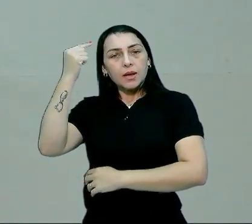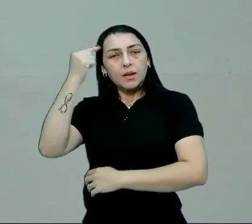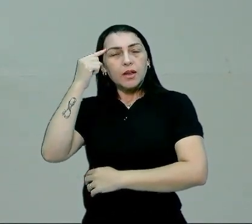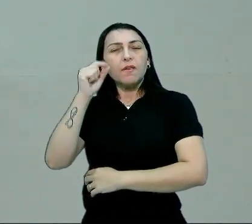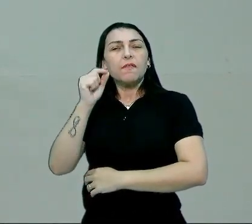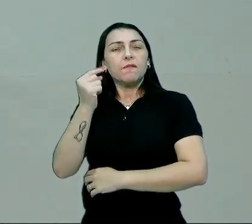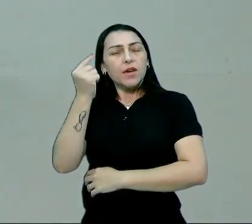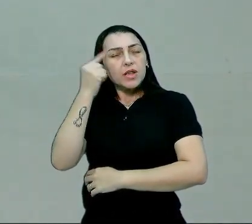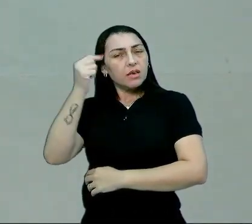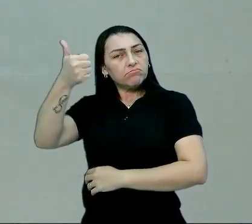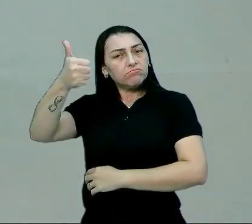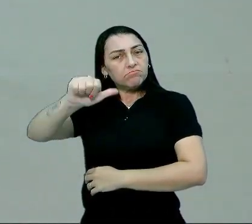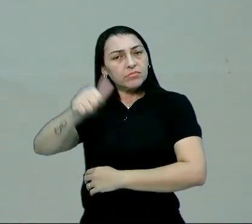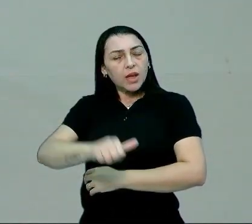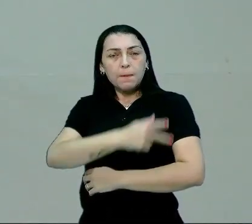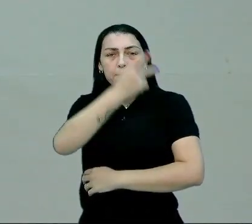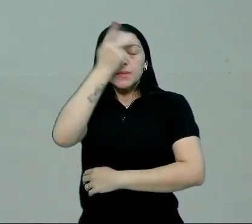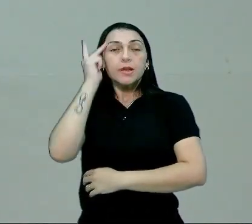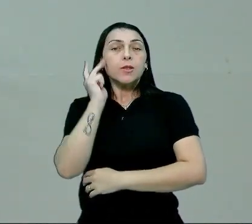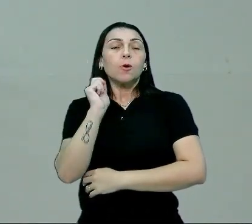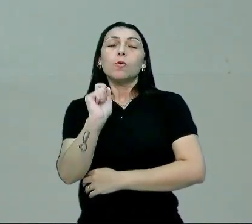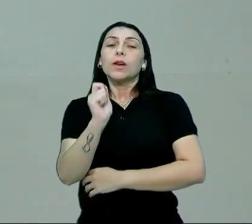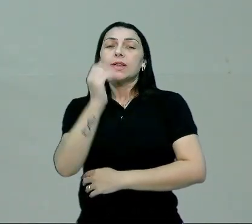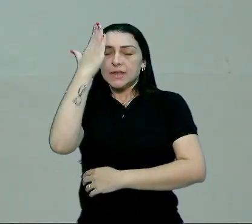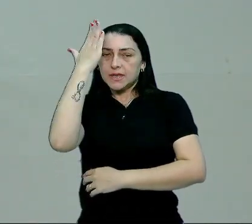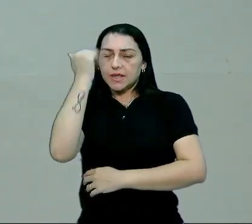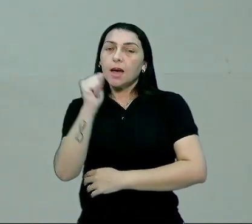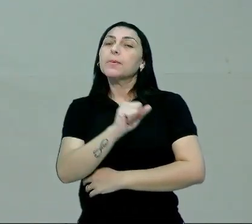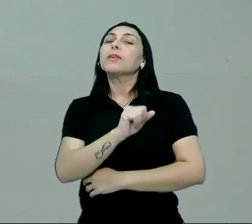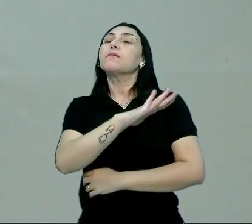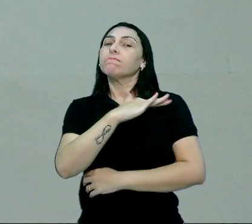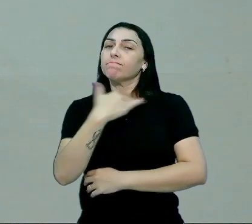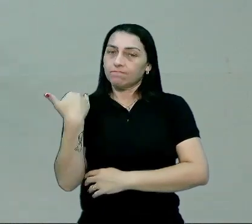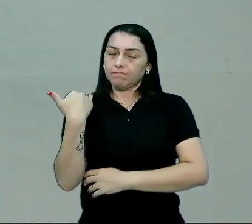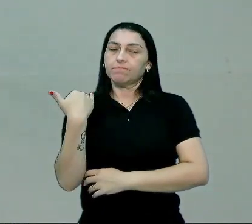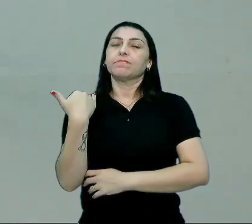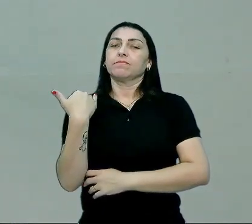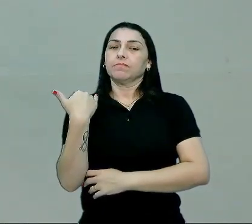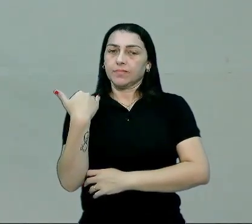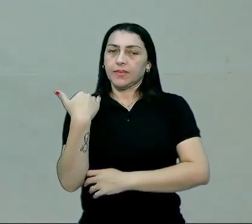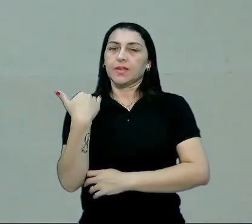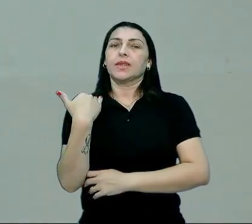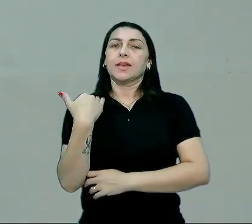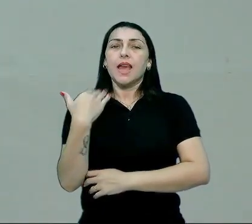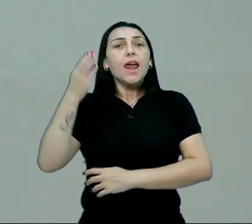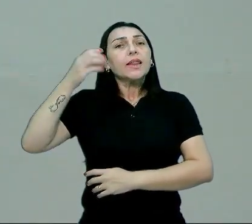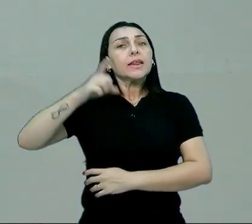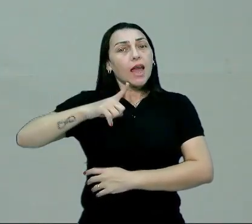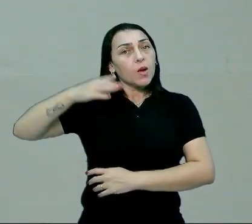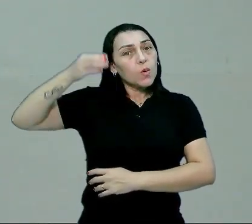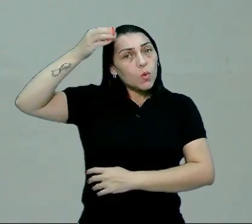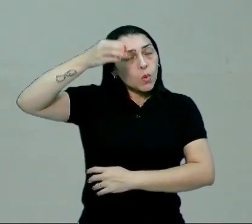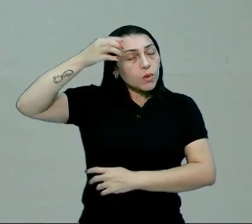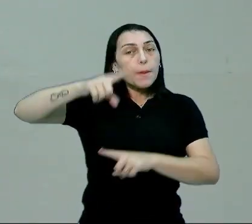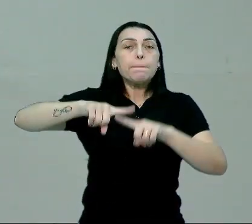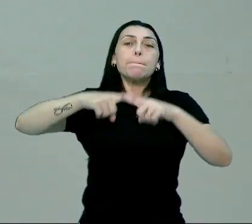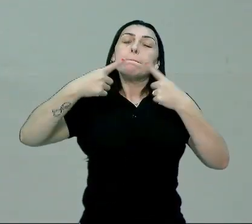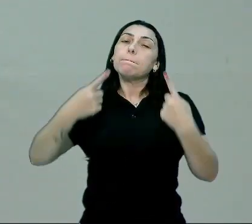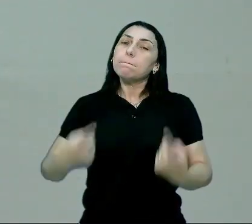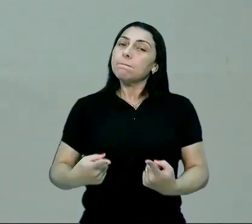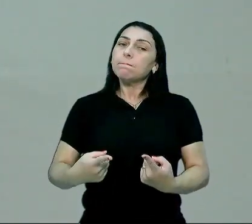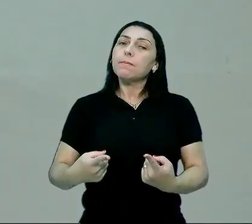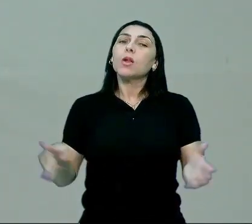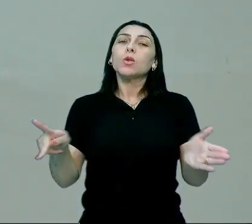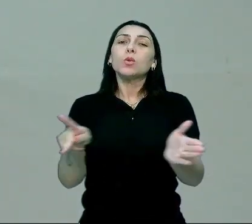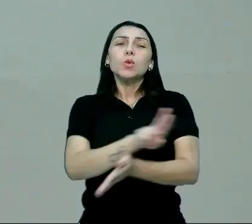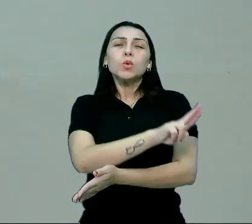essa análise. A pessoa, obviamente, ela sabe que ela vai morrer e ela é consciente, mas ela está agindo